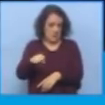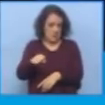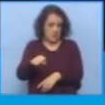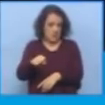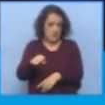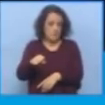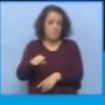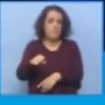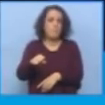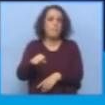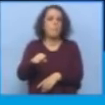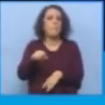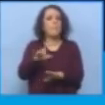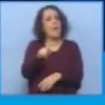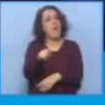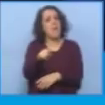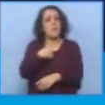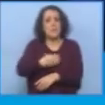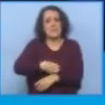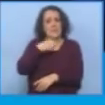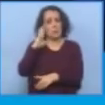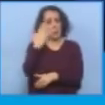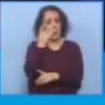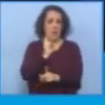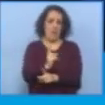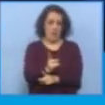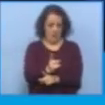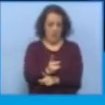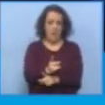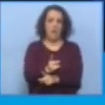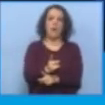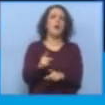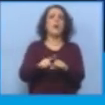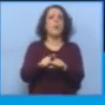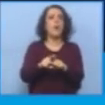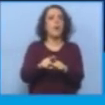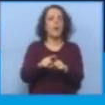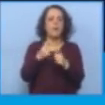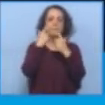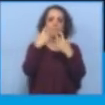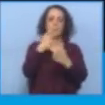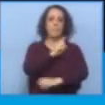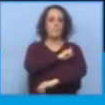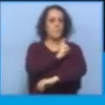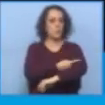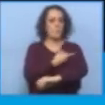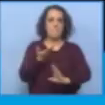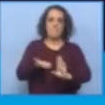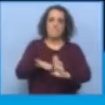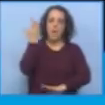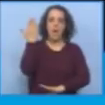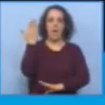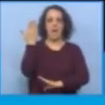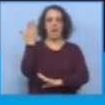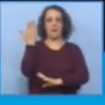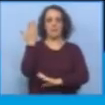E essa é sempre o que eu sinto mais, é que tem sempre mais potencialidades do que aquelas que nós